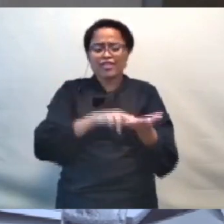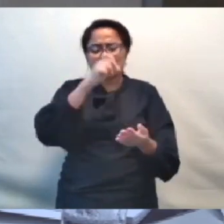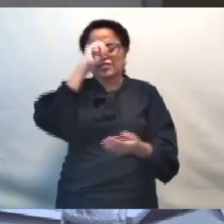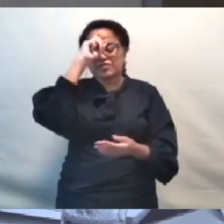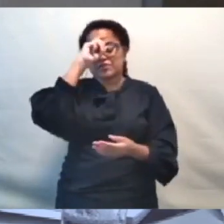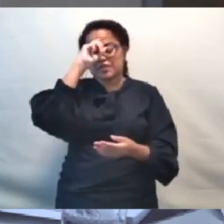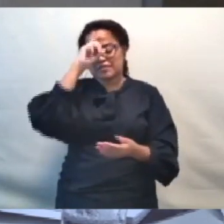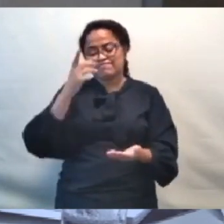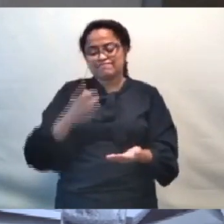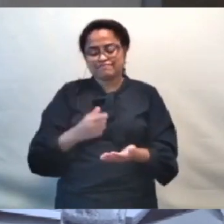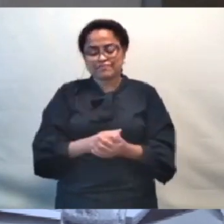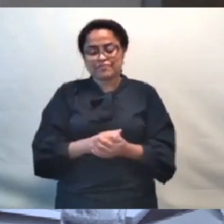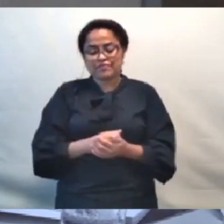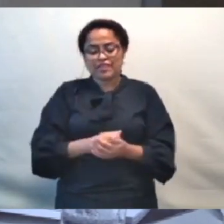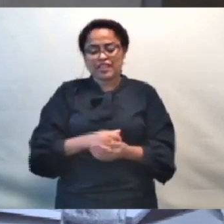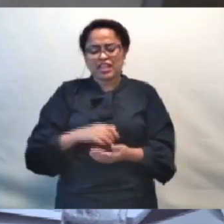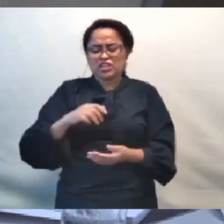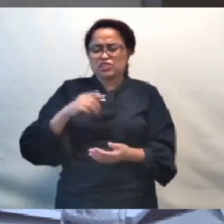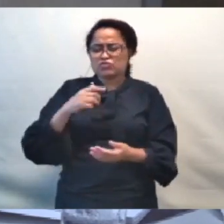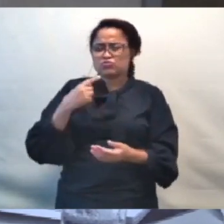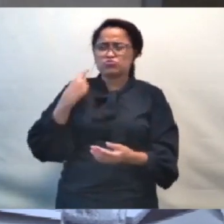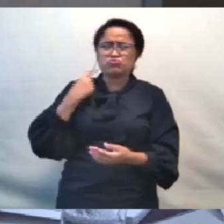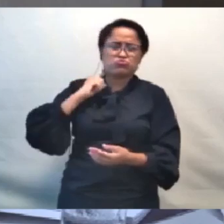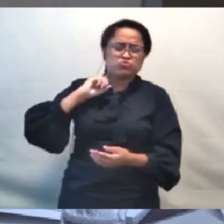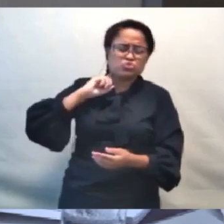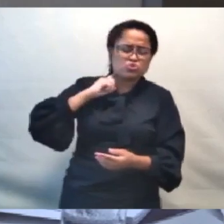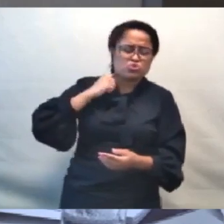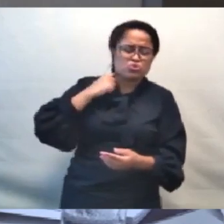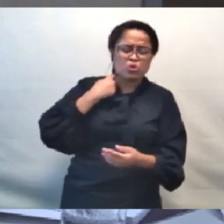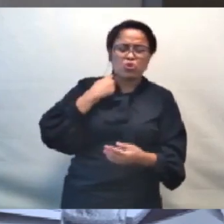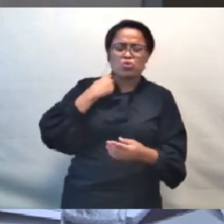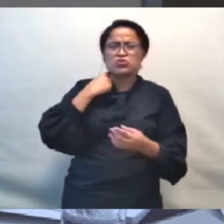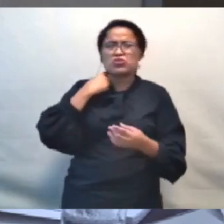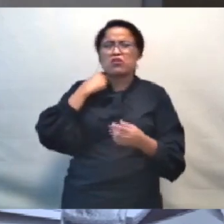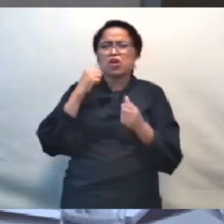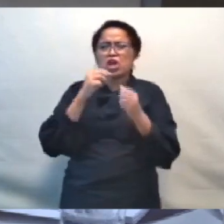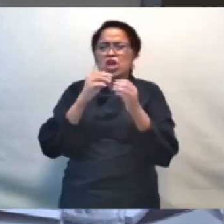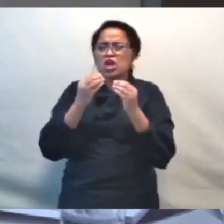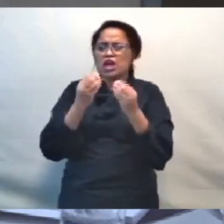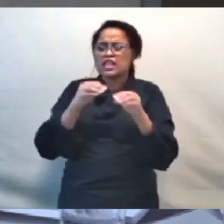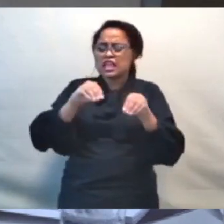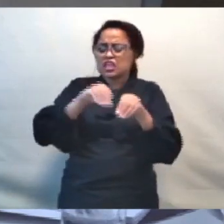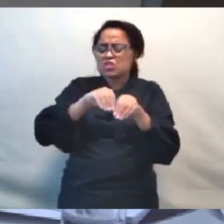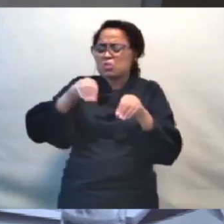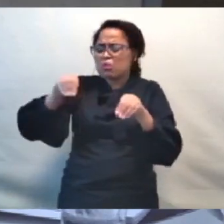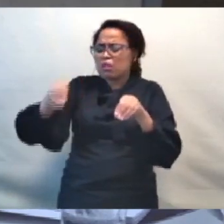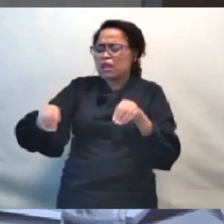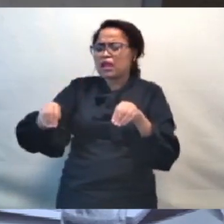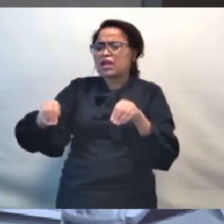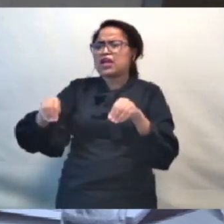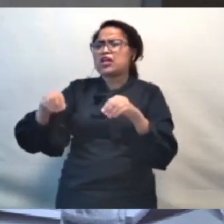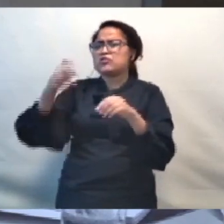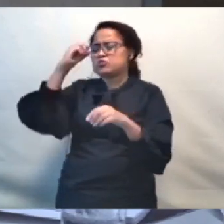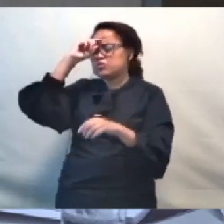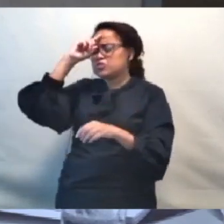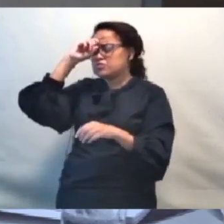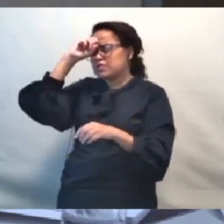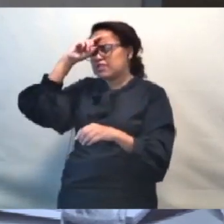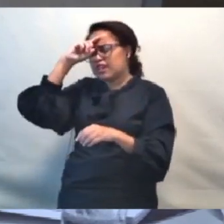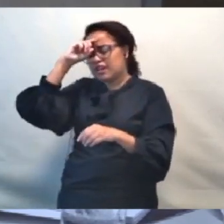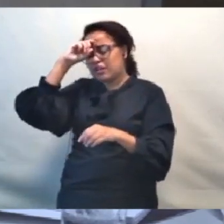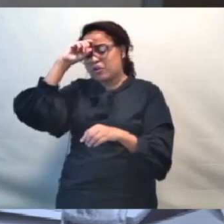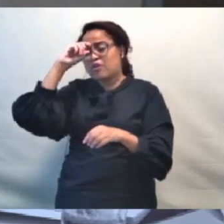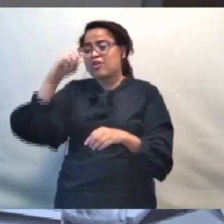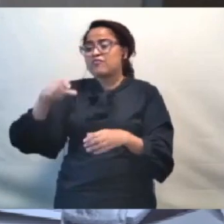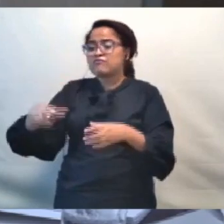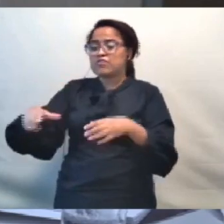Ao lado do hospital de campanha, né, que está sendo montado, existe um lixão cheio de